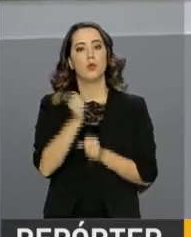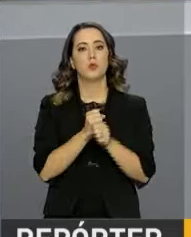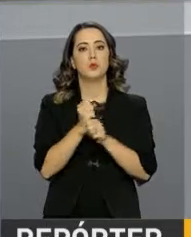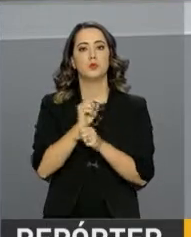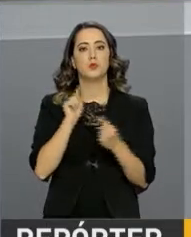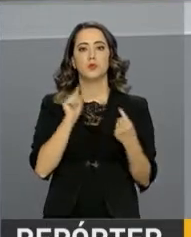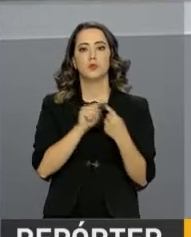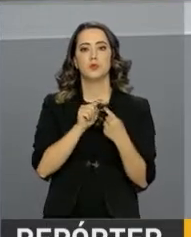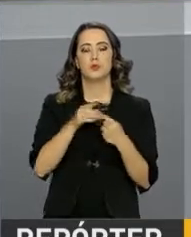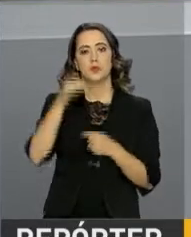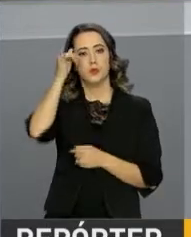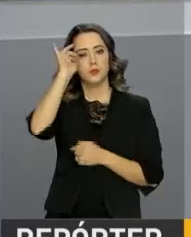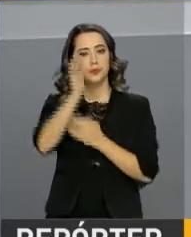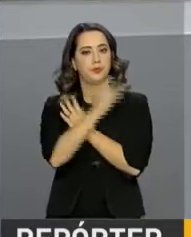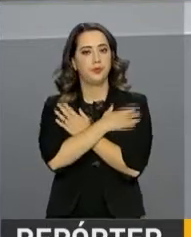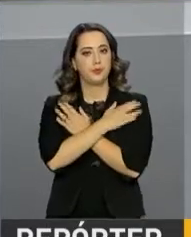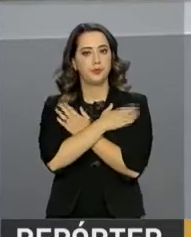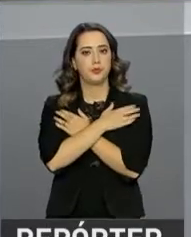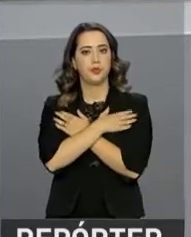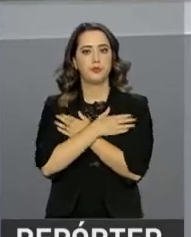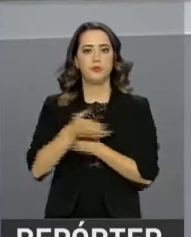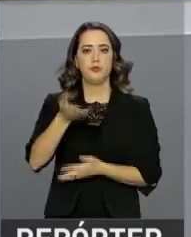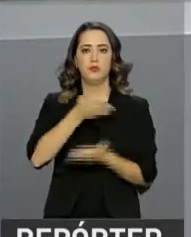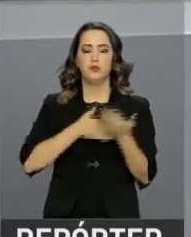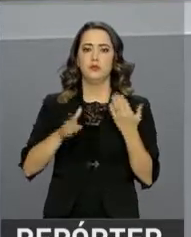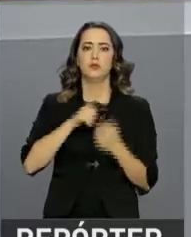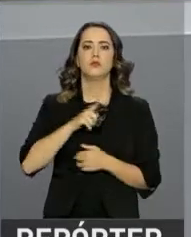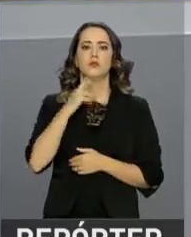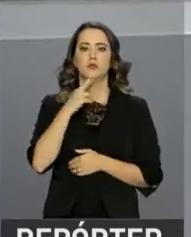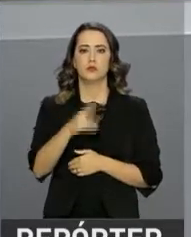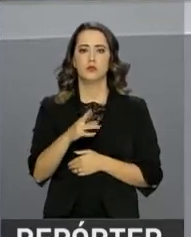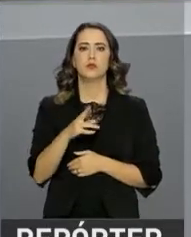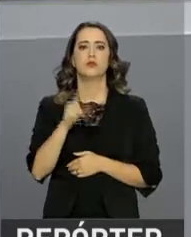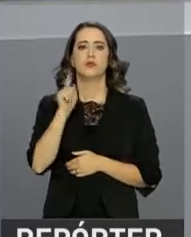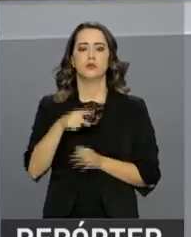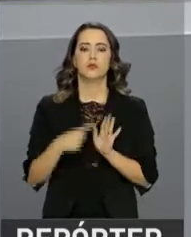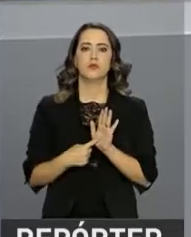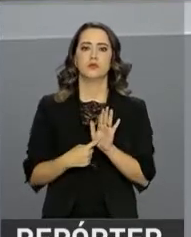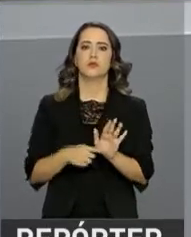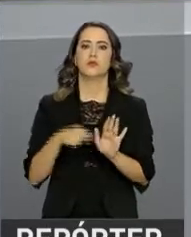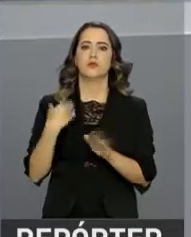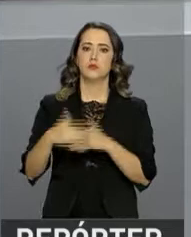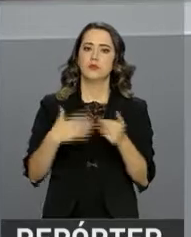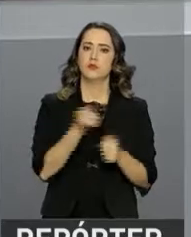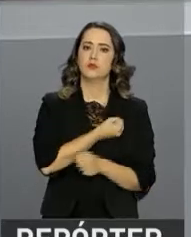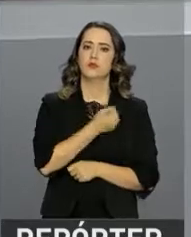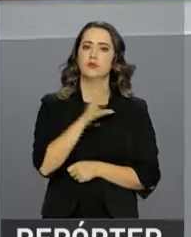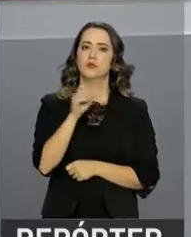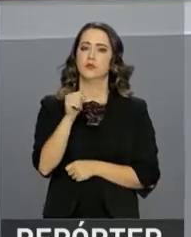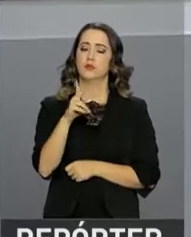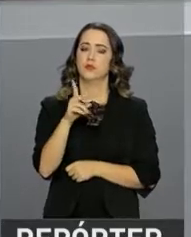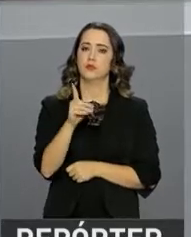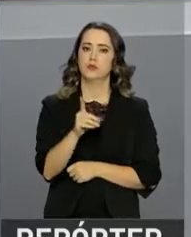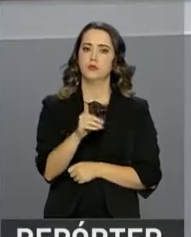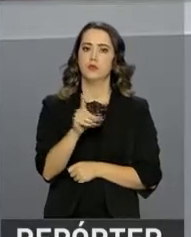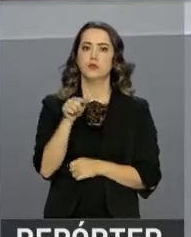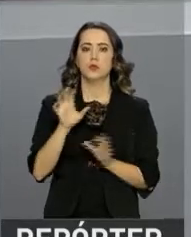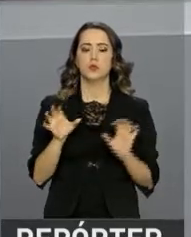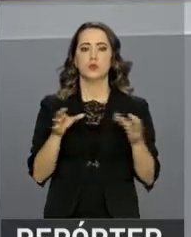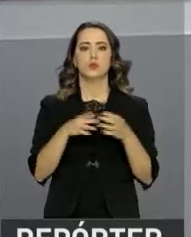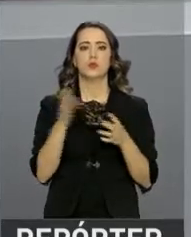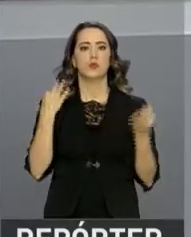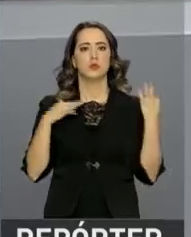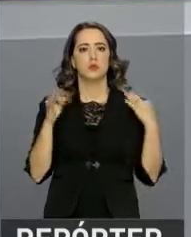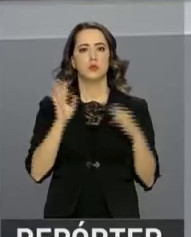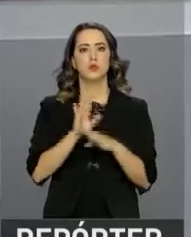uma das metas é o combate ao desemprego. As ações têm tido resultado, como mostraram os últimos números do CAGED. E o setor